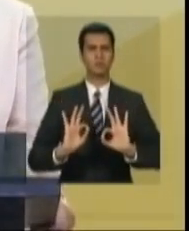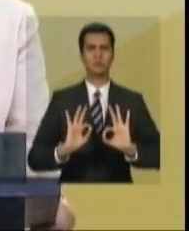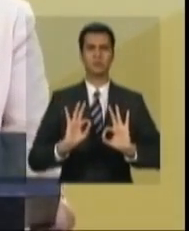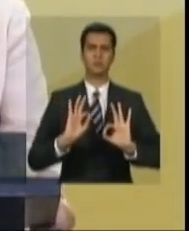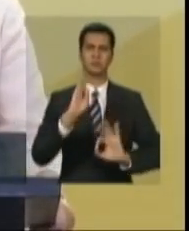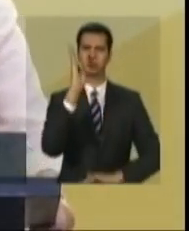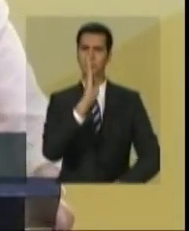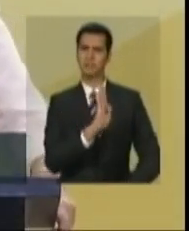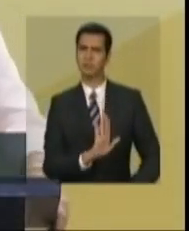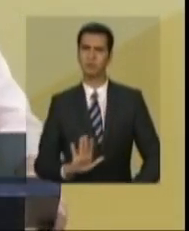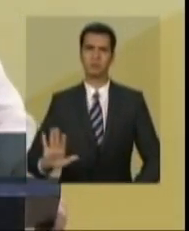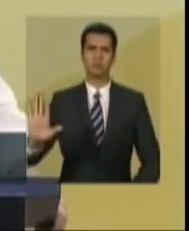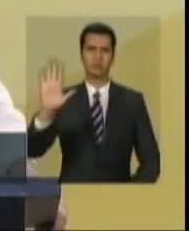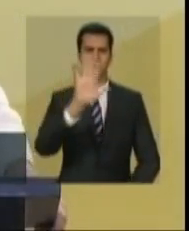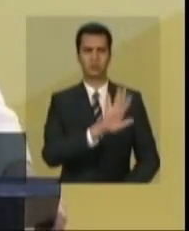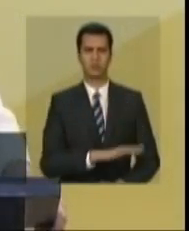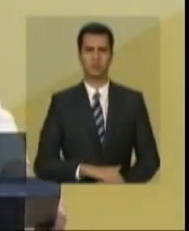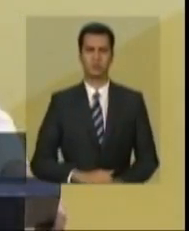país.